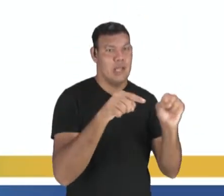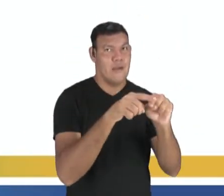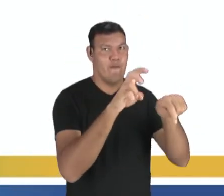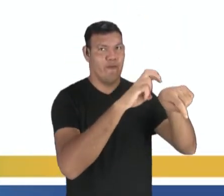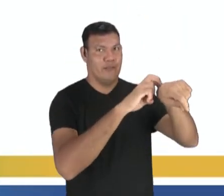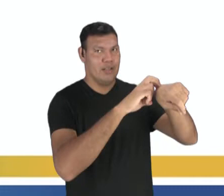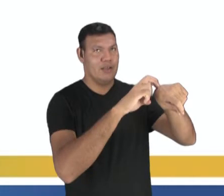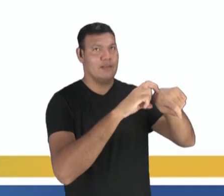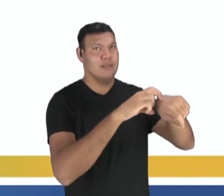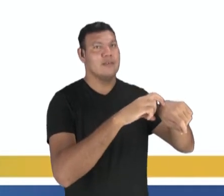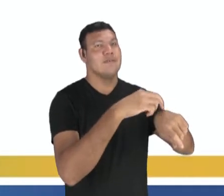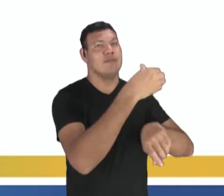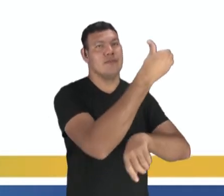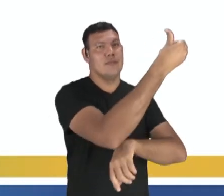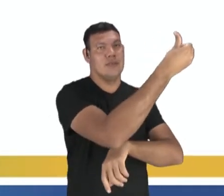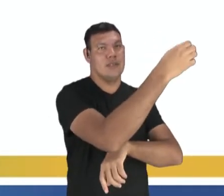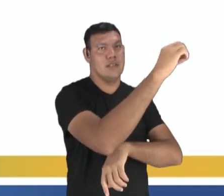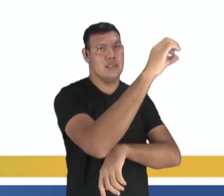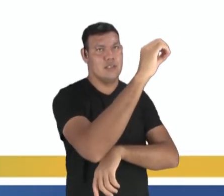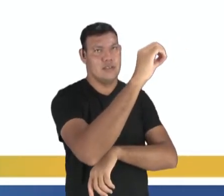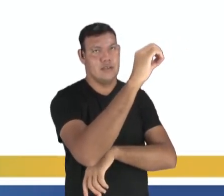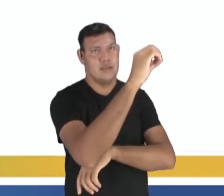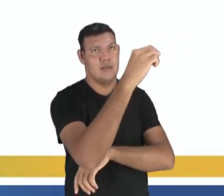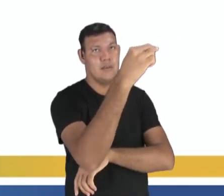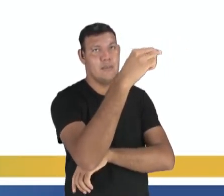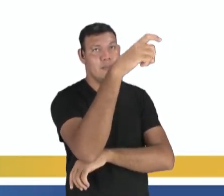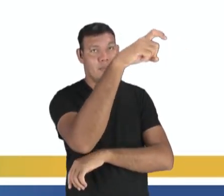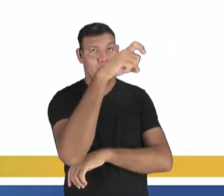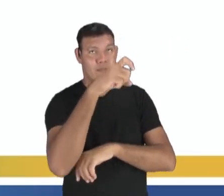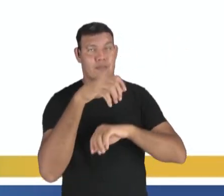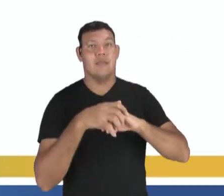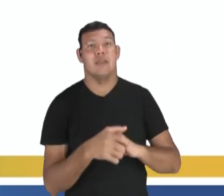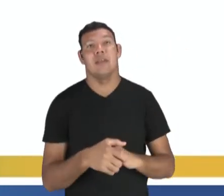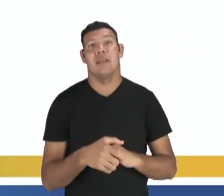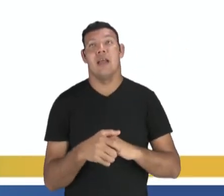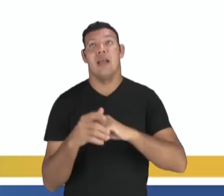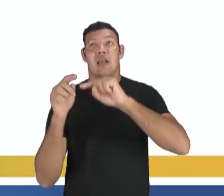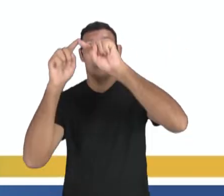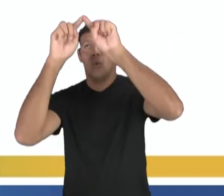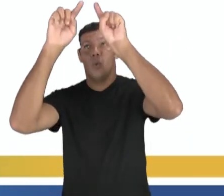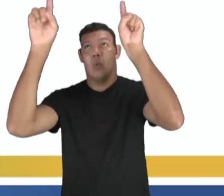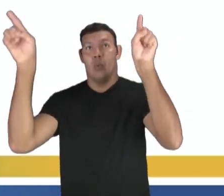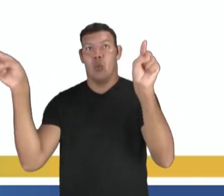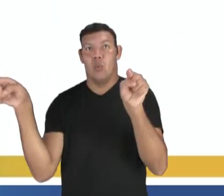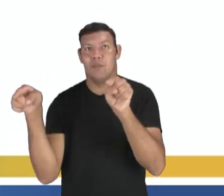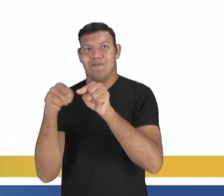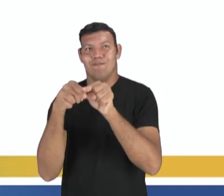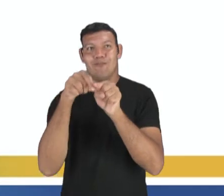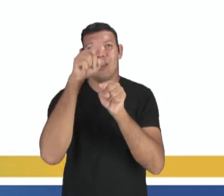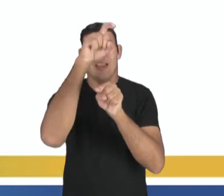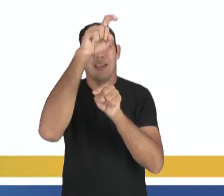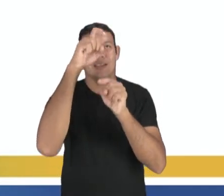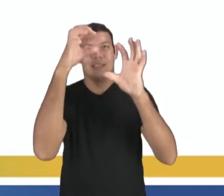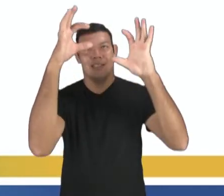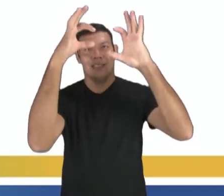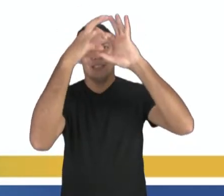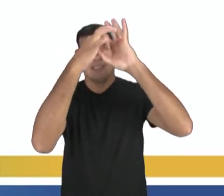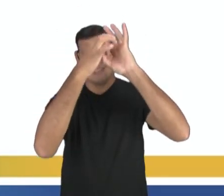ver nós vamos sabendo que ele tem uns 60 - x nós temos uma interseção do X aí né